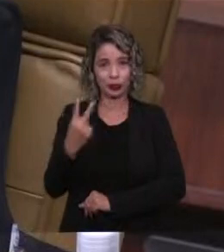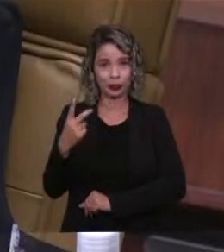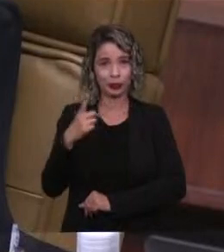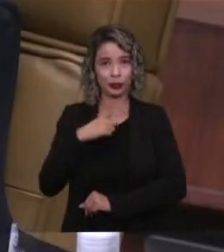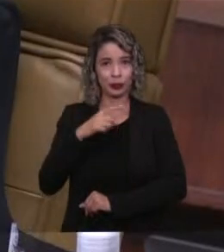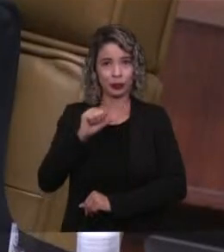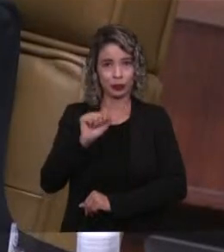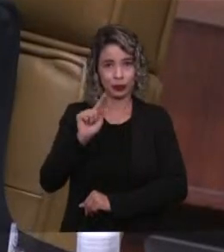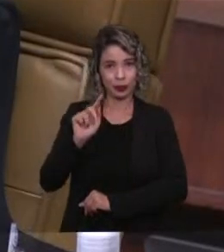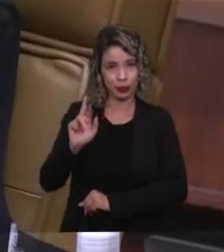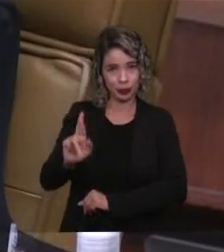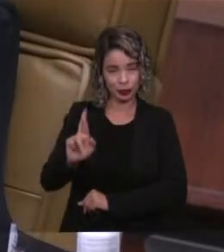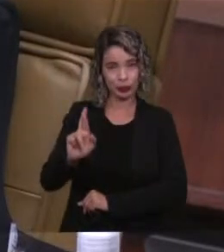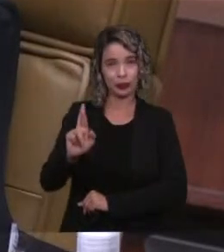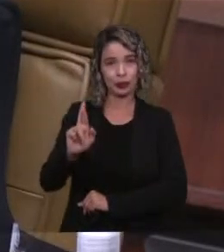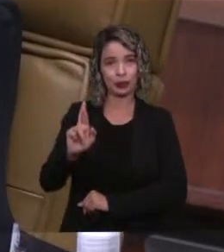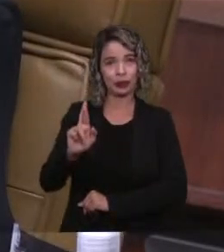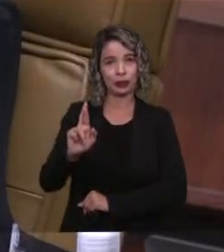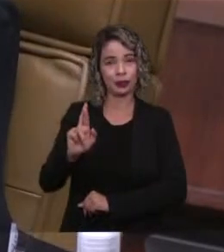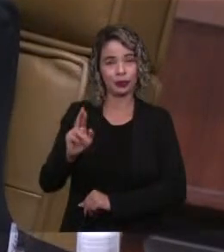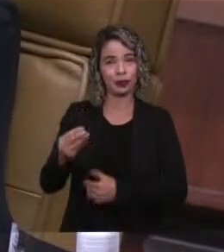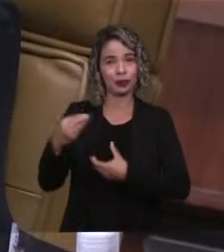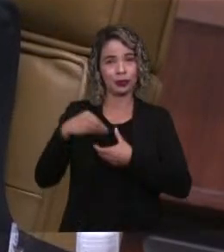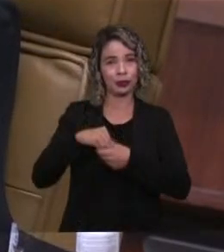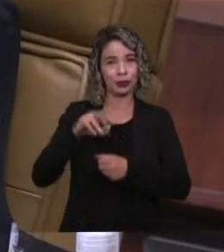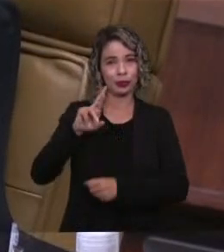no agravo regimental no RESP